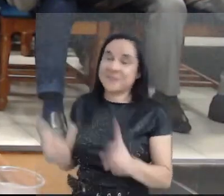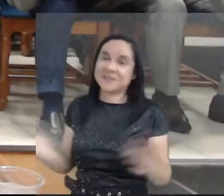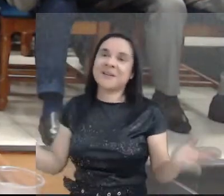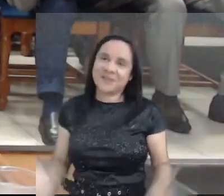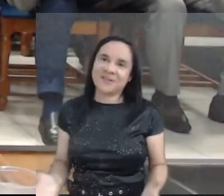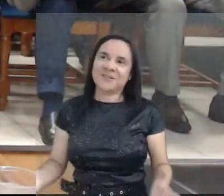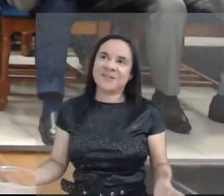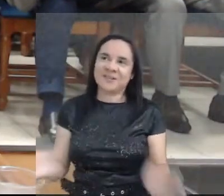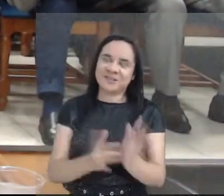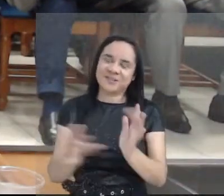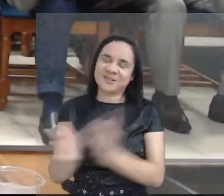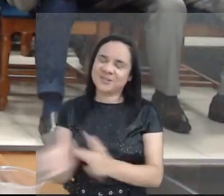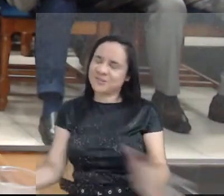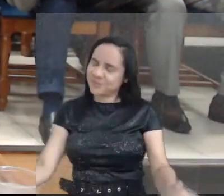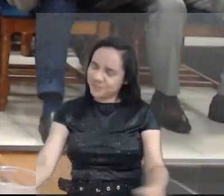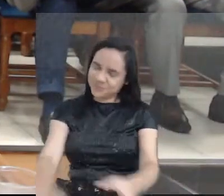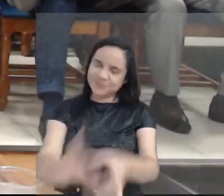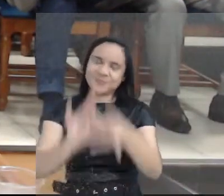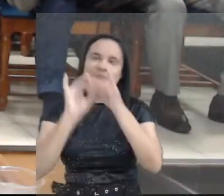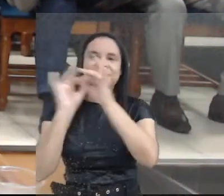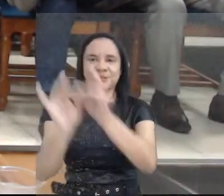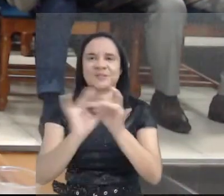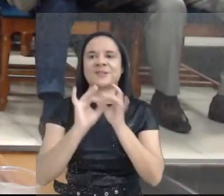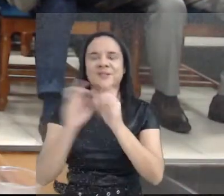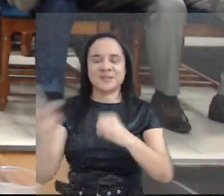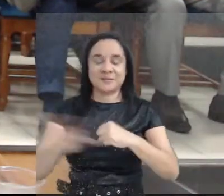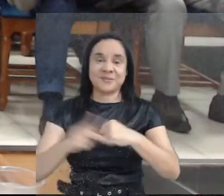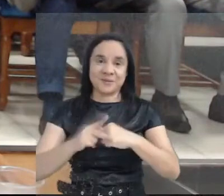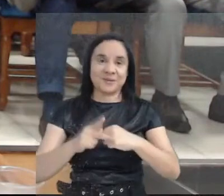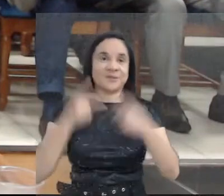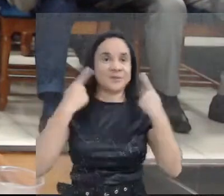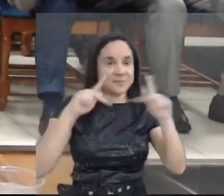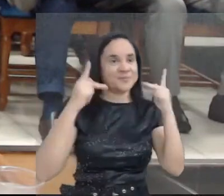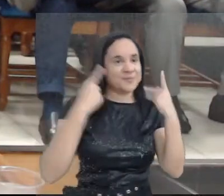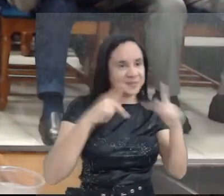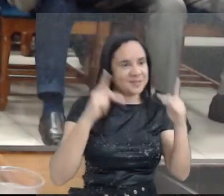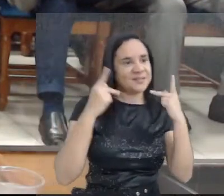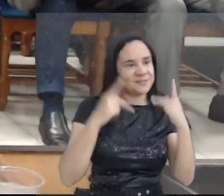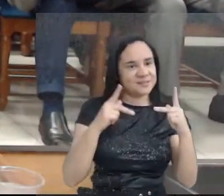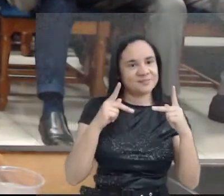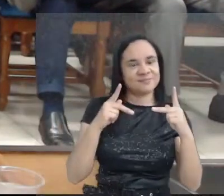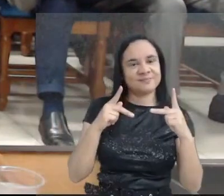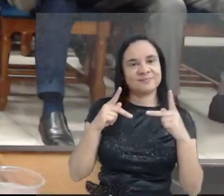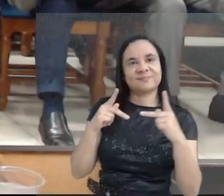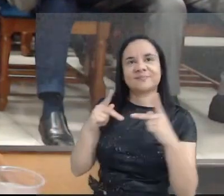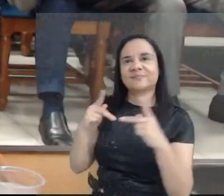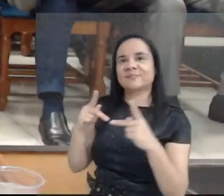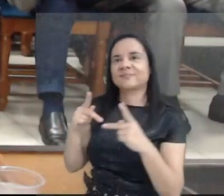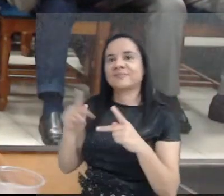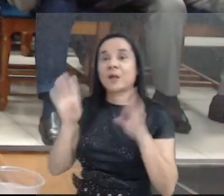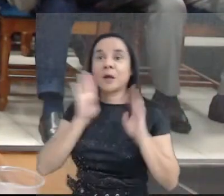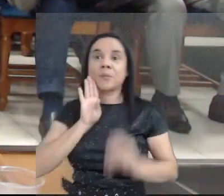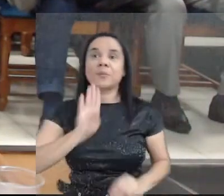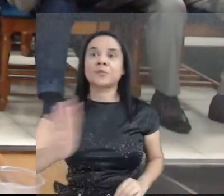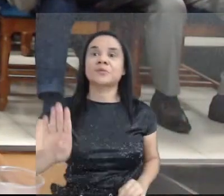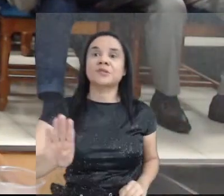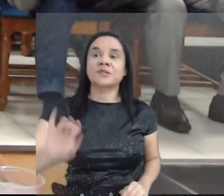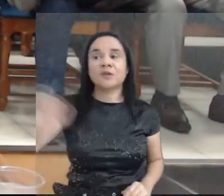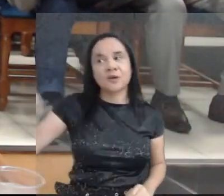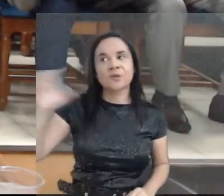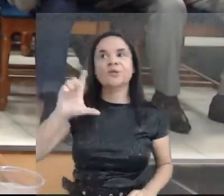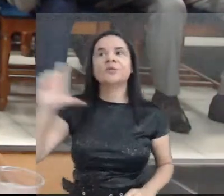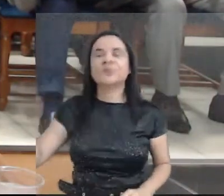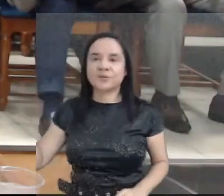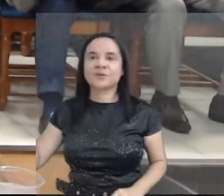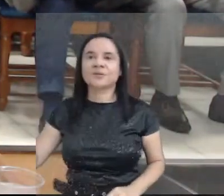ele. E agora ele vai pregar. E na pregação ele reproduz a profecia de Joel. E